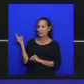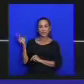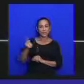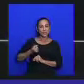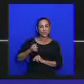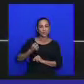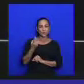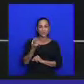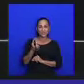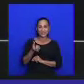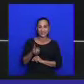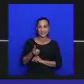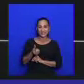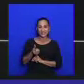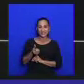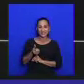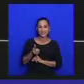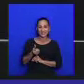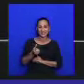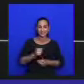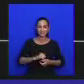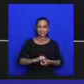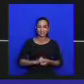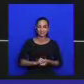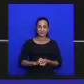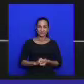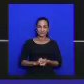Esse é o número 16.